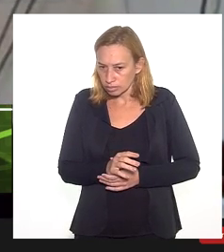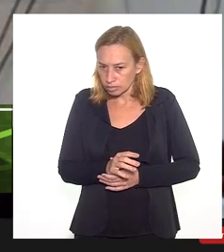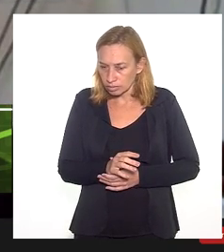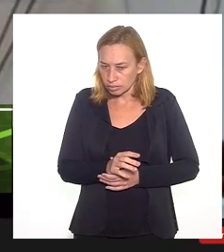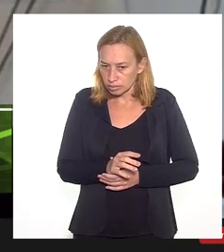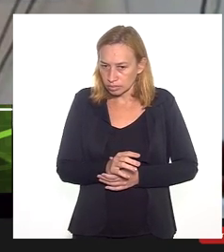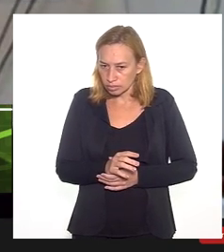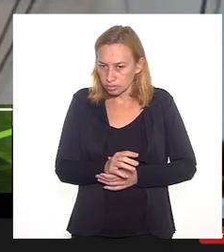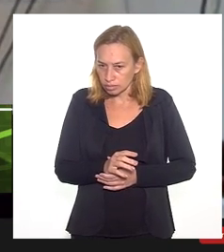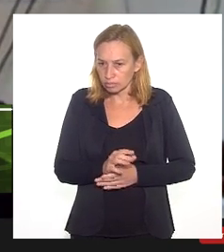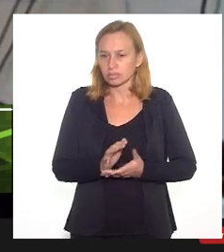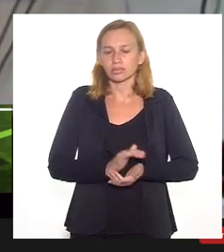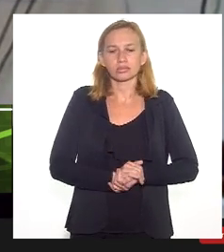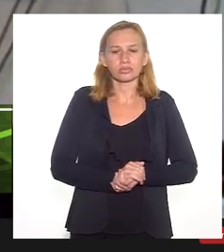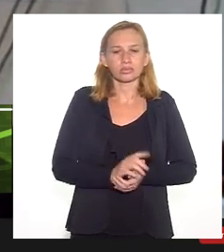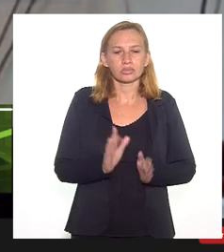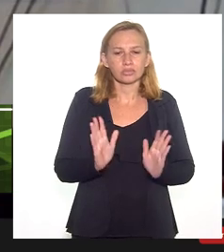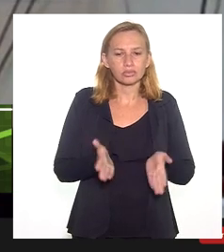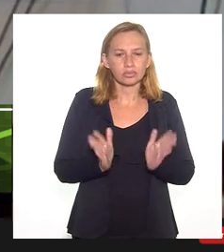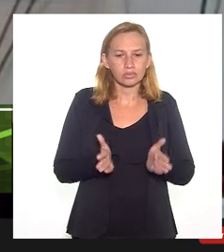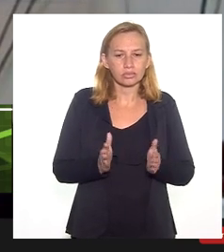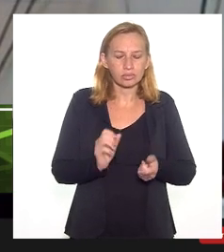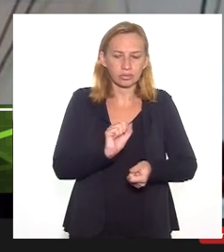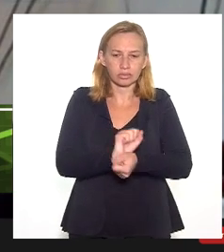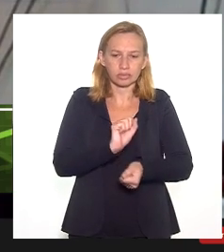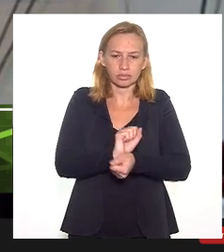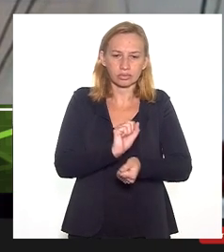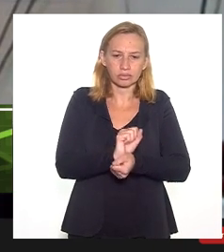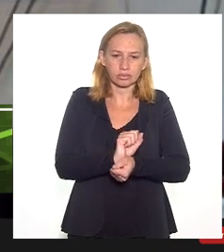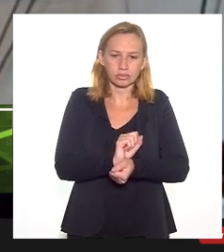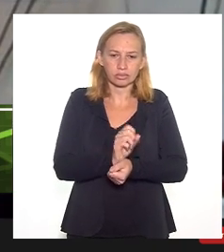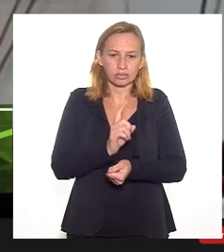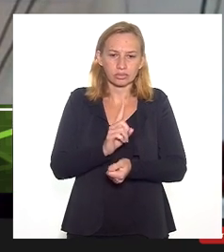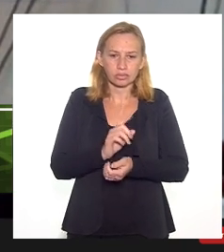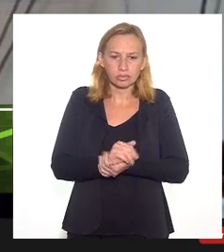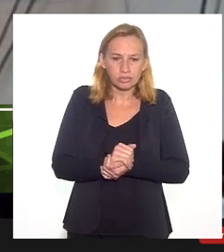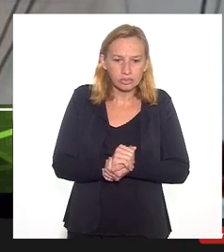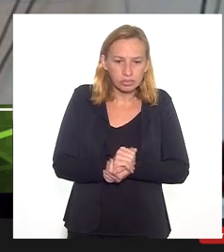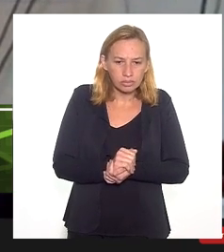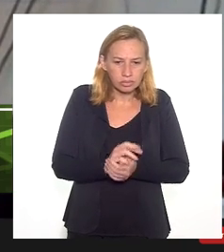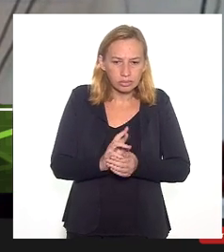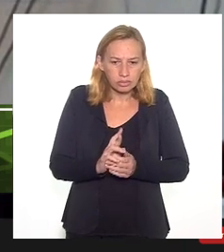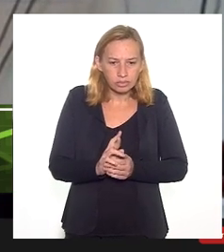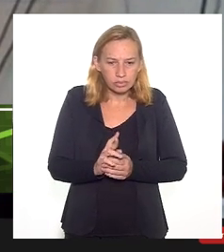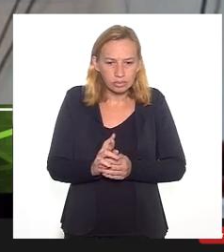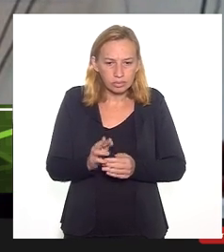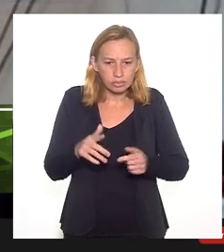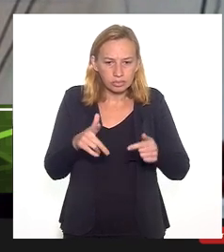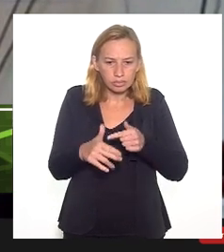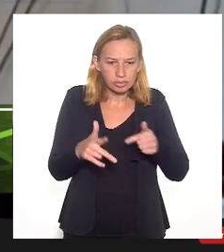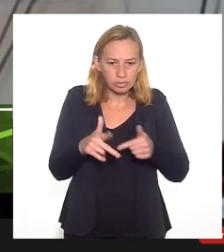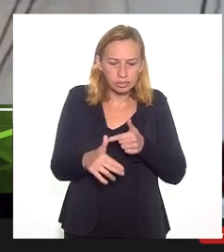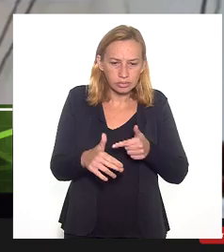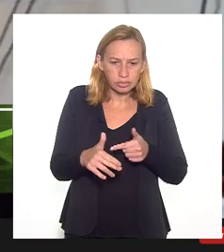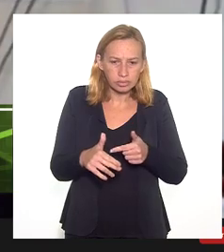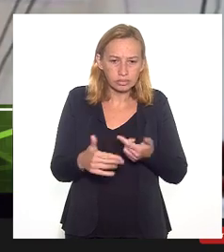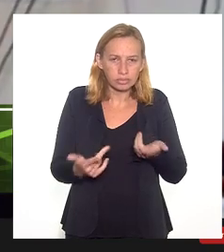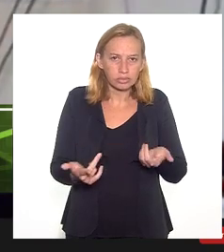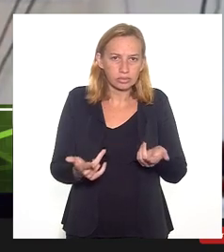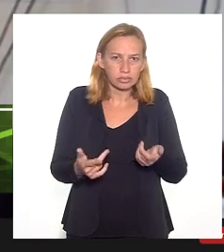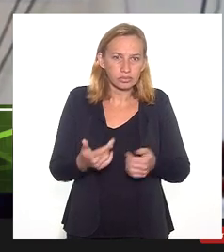represadas de certo modo elas não estão totalmente paradas mas estão sendo represadas porque elas saem 40